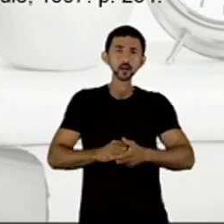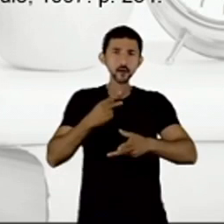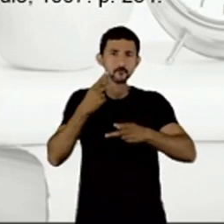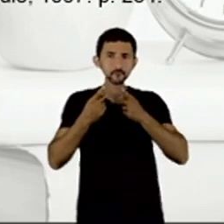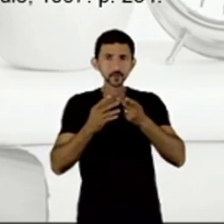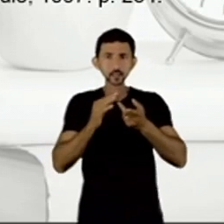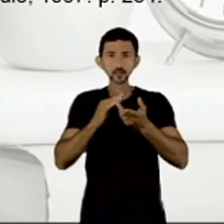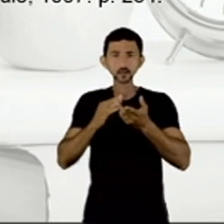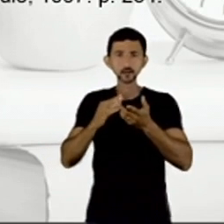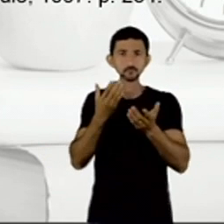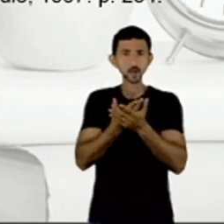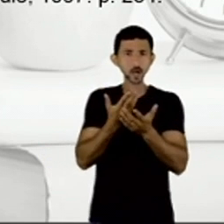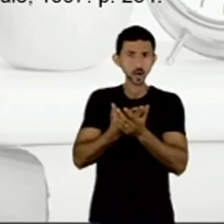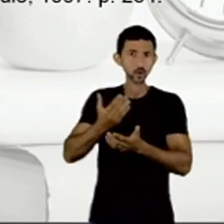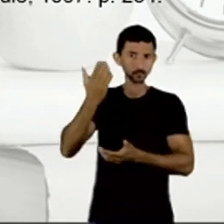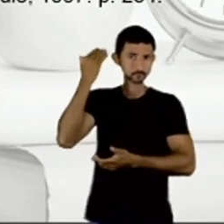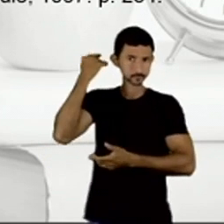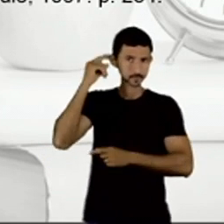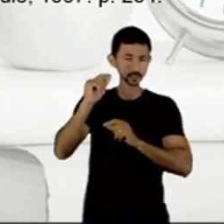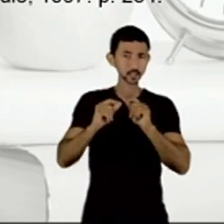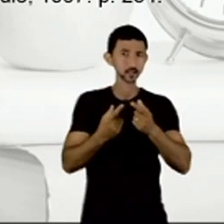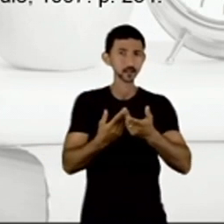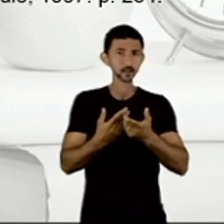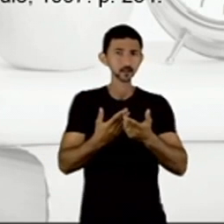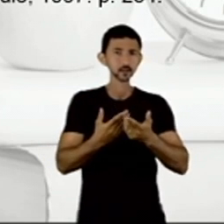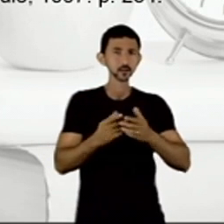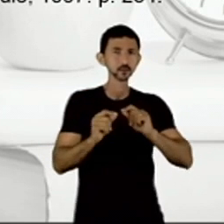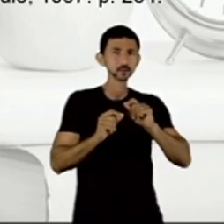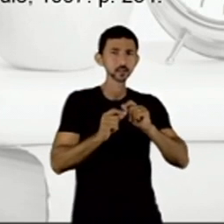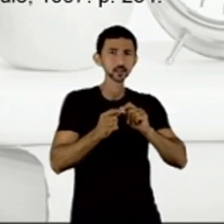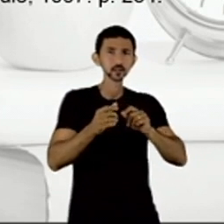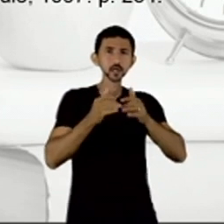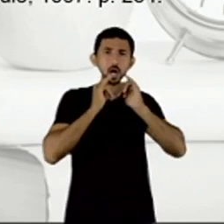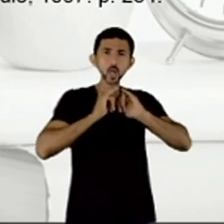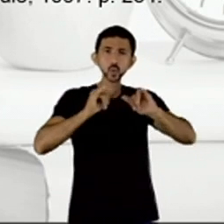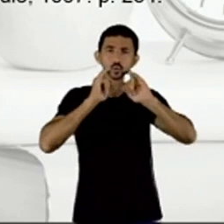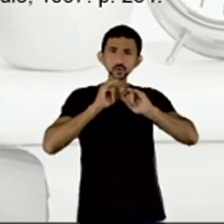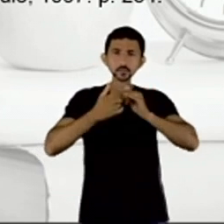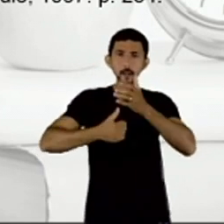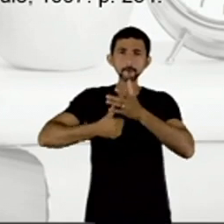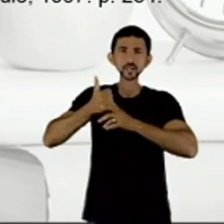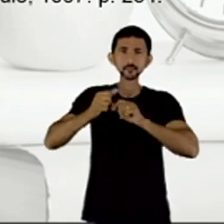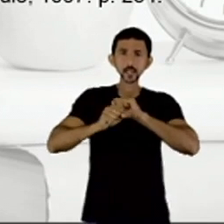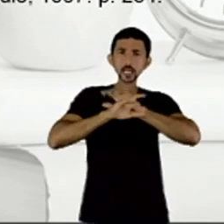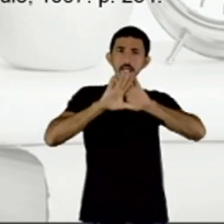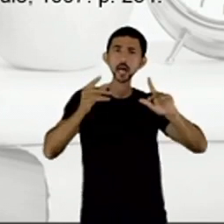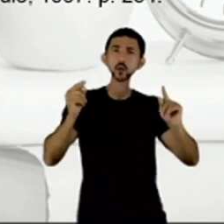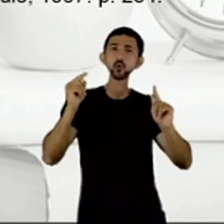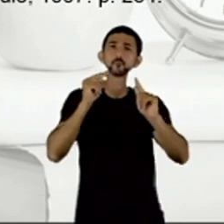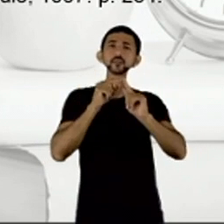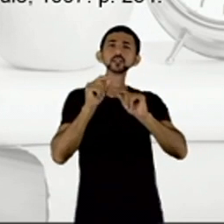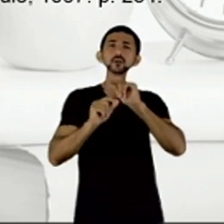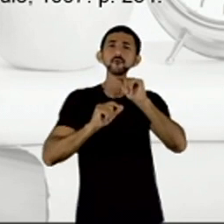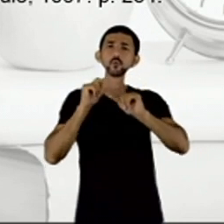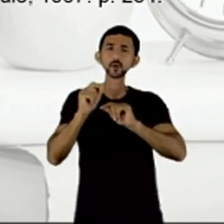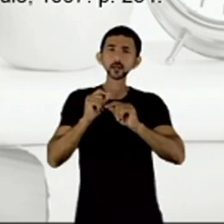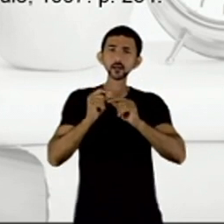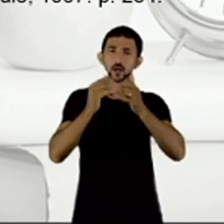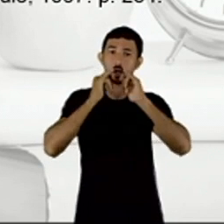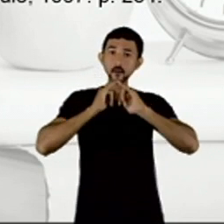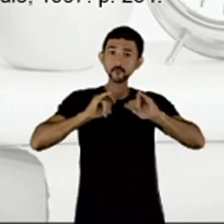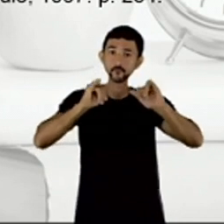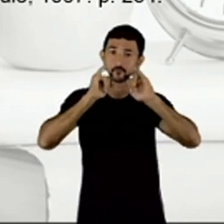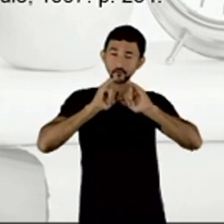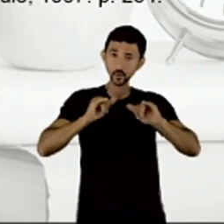na nossa aula de número 11 que a notícia tem como primeiro e claro objetivo a transmissão,